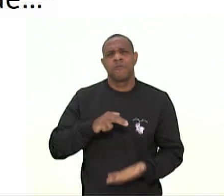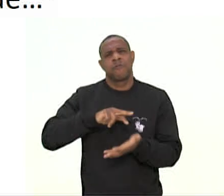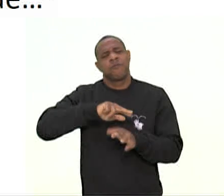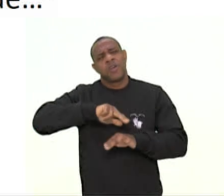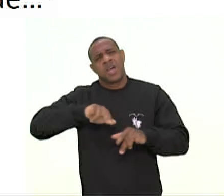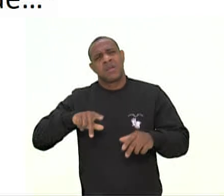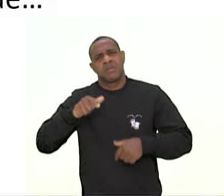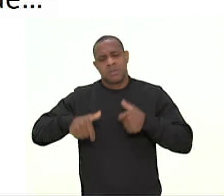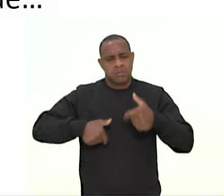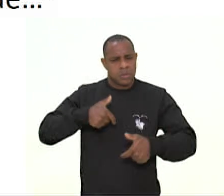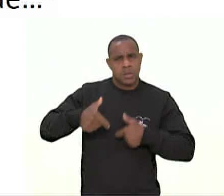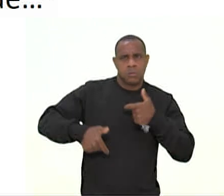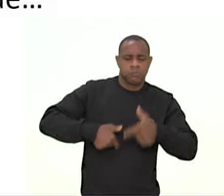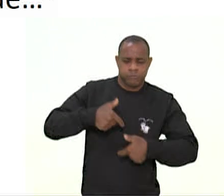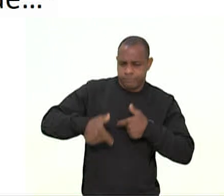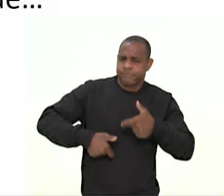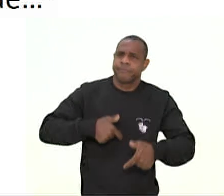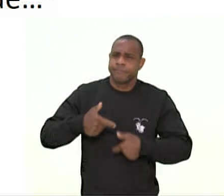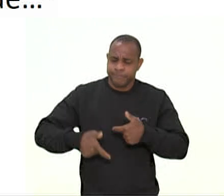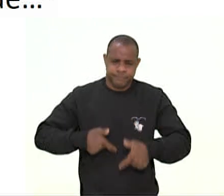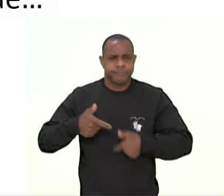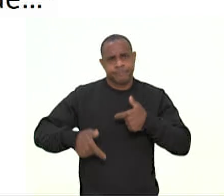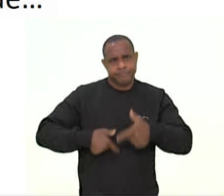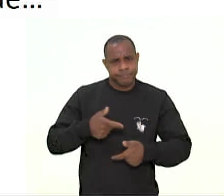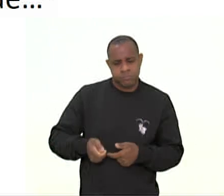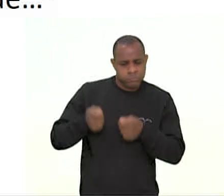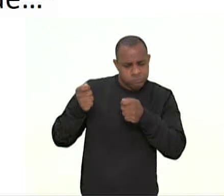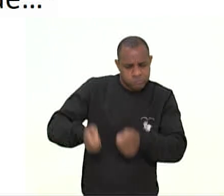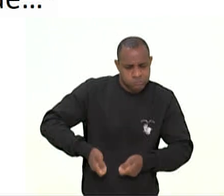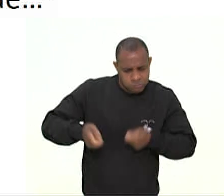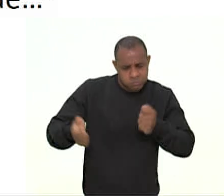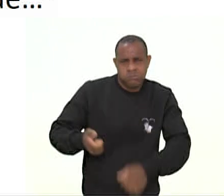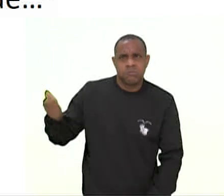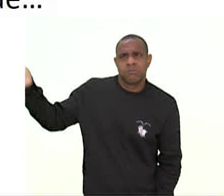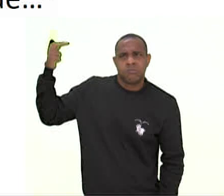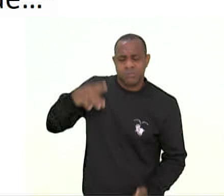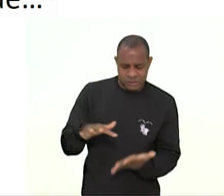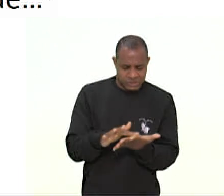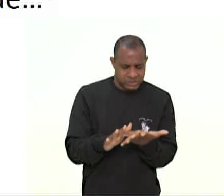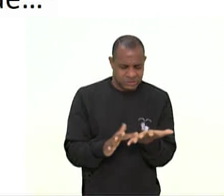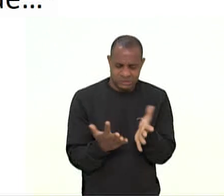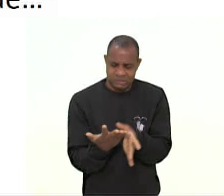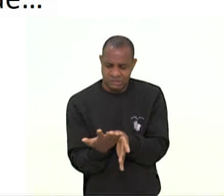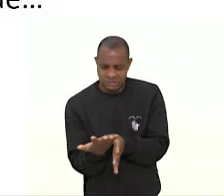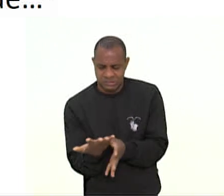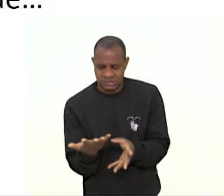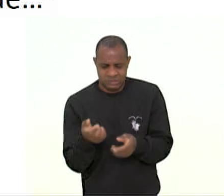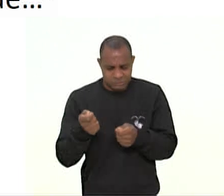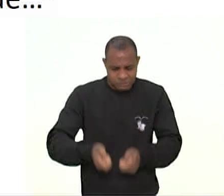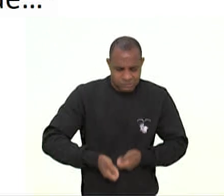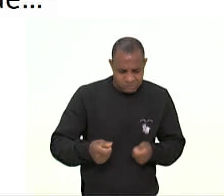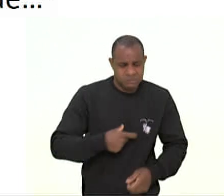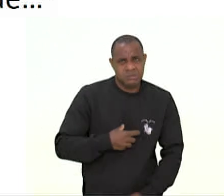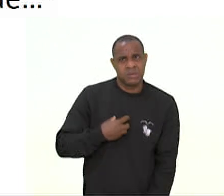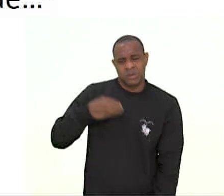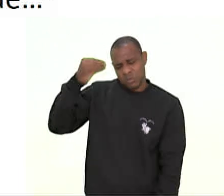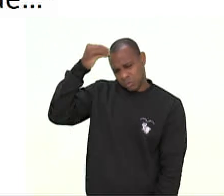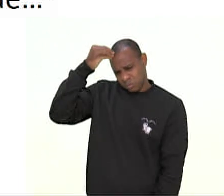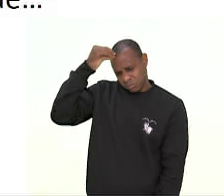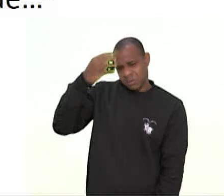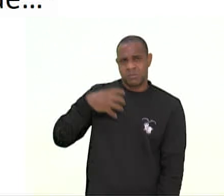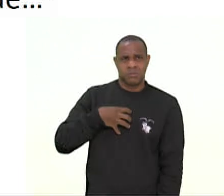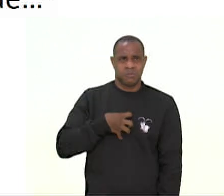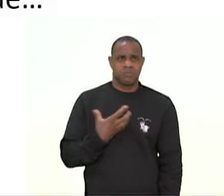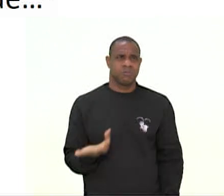para nos dar farra e conforto. Com a enxada nas mãos, calosas e sujas, mas eu tenho tanta culpa disso como o Papa-níqueis,